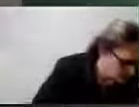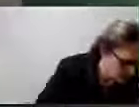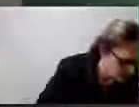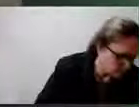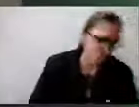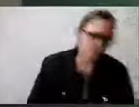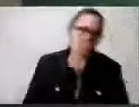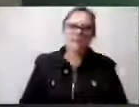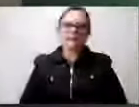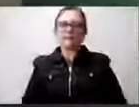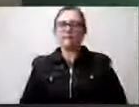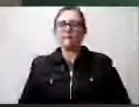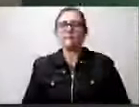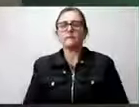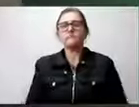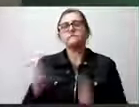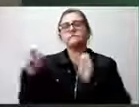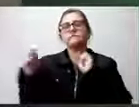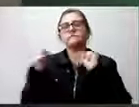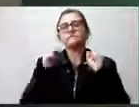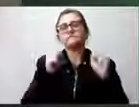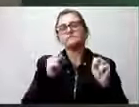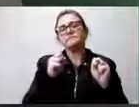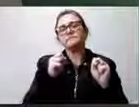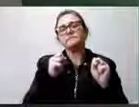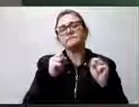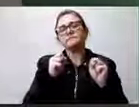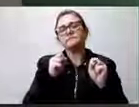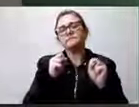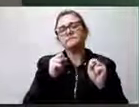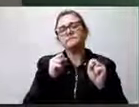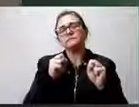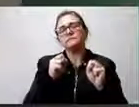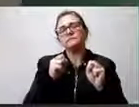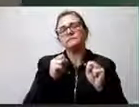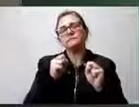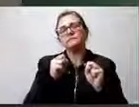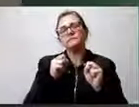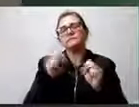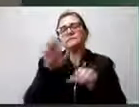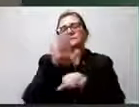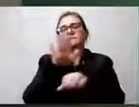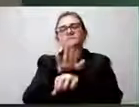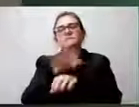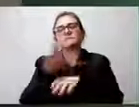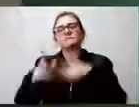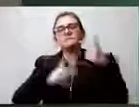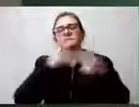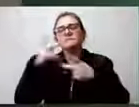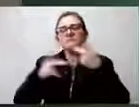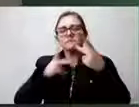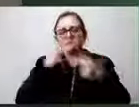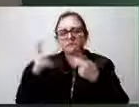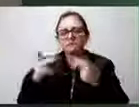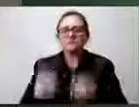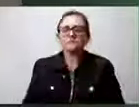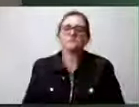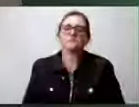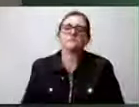Maurício, se me permite fazer uma adição à fala da Andréa, sempre muito eloquente, né, André?